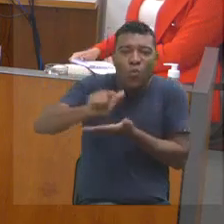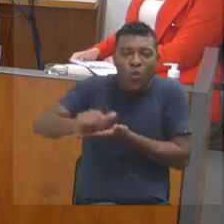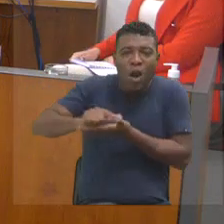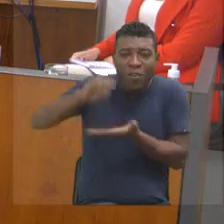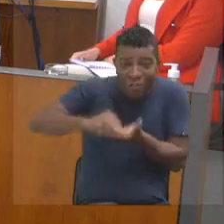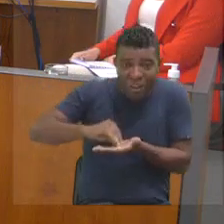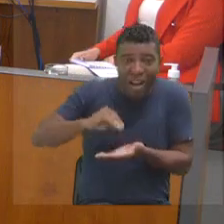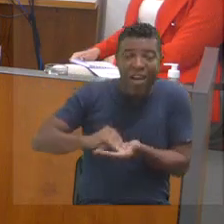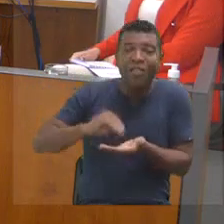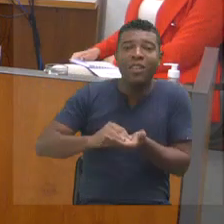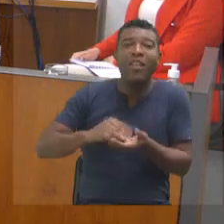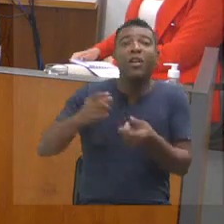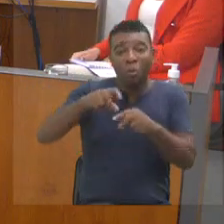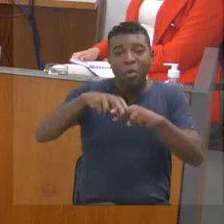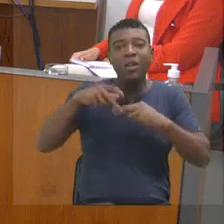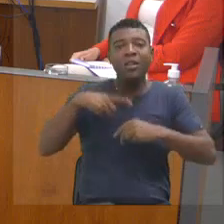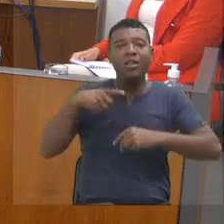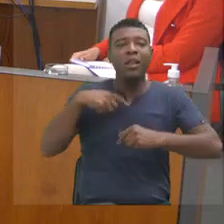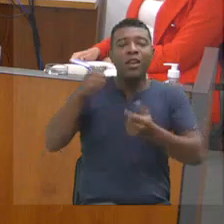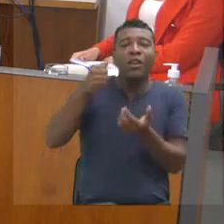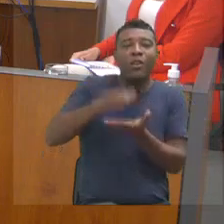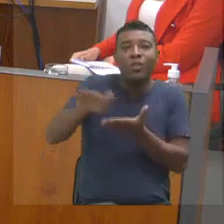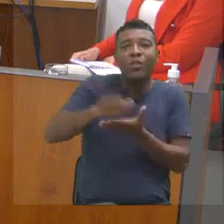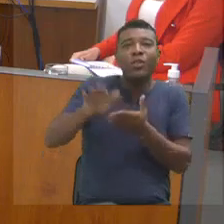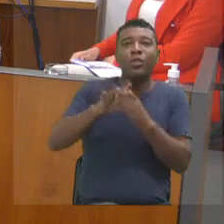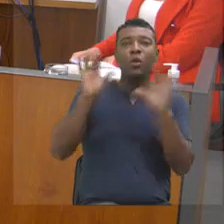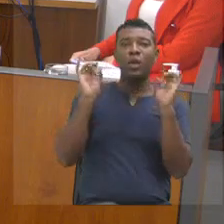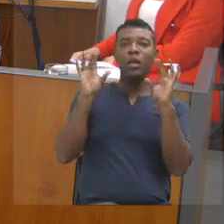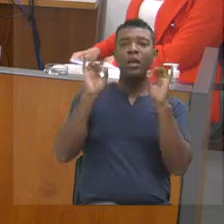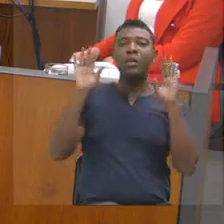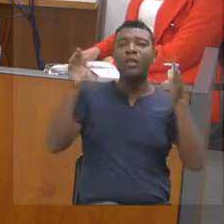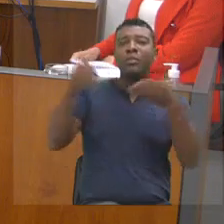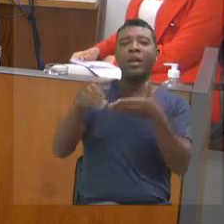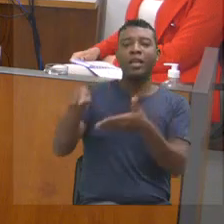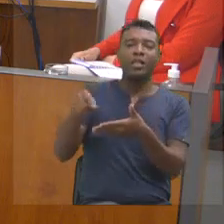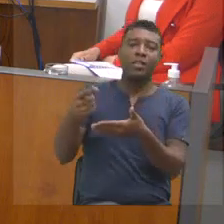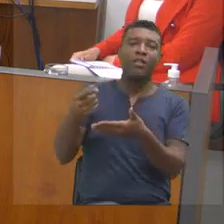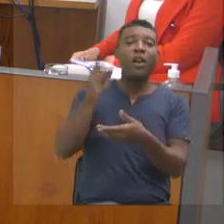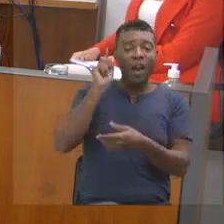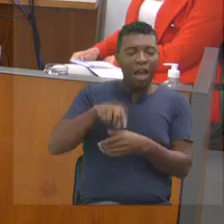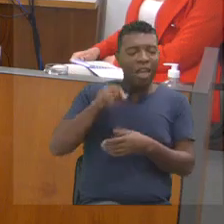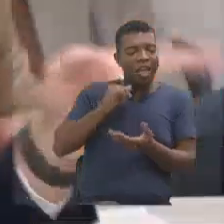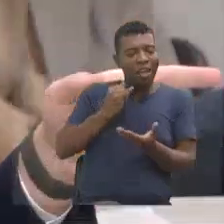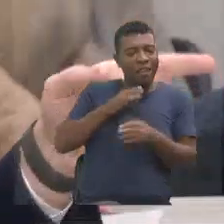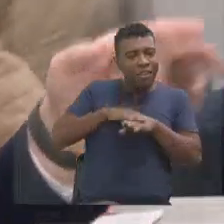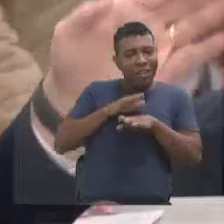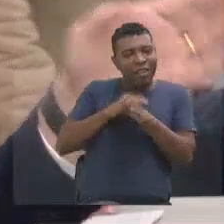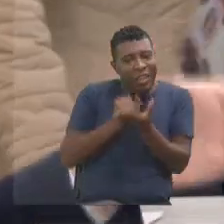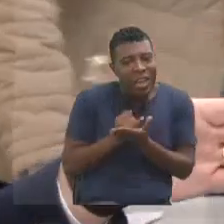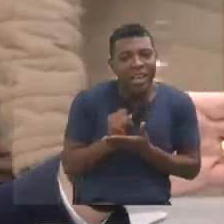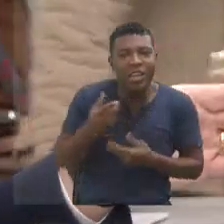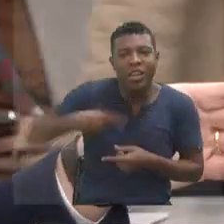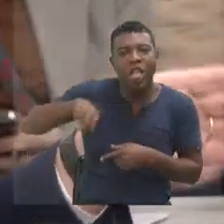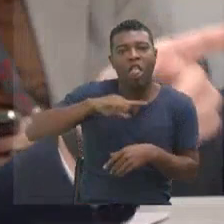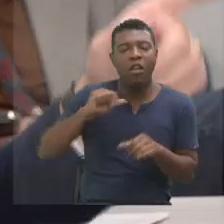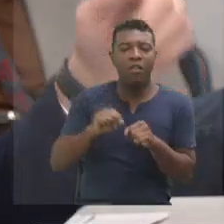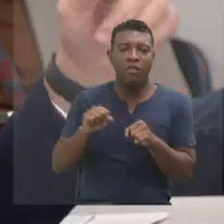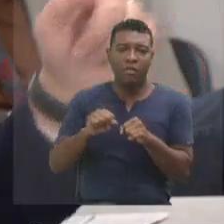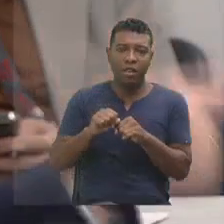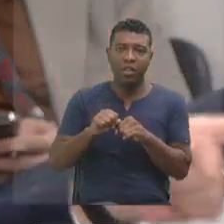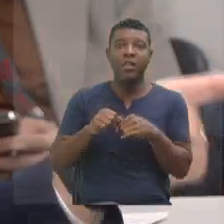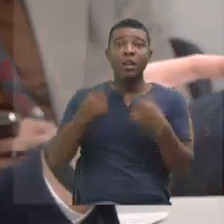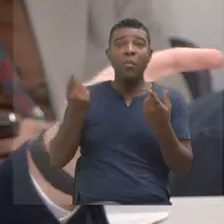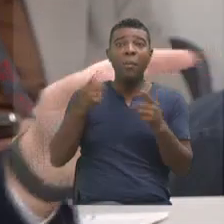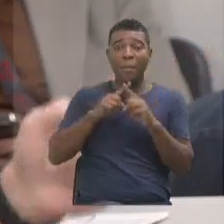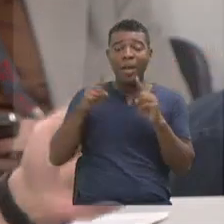que tem esse custeio específico que é realmente uma uma iniciativa que nós fizemos mas em termos Gerais pode contar com o estado